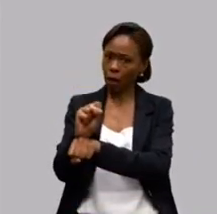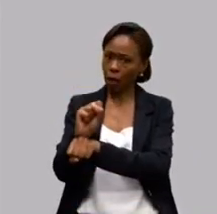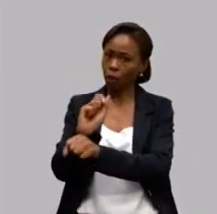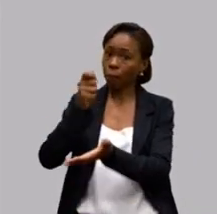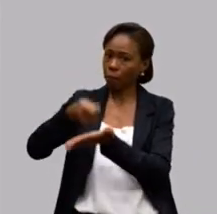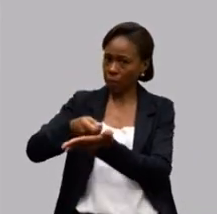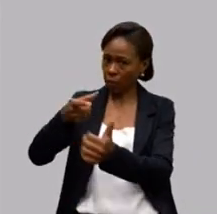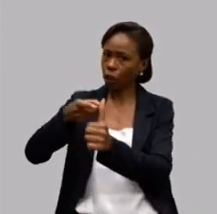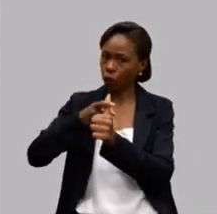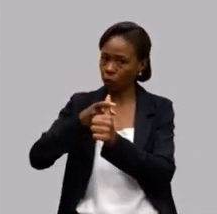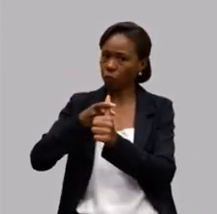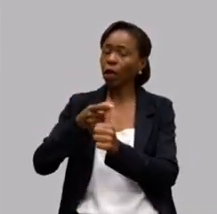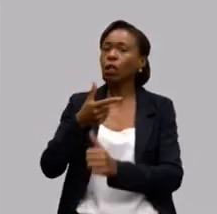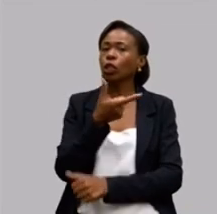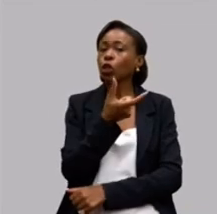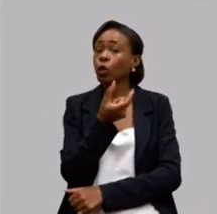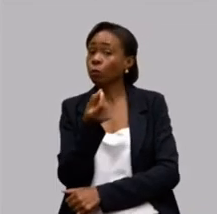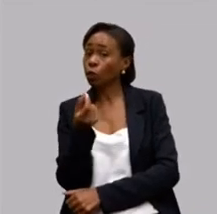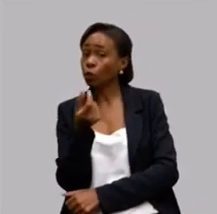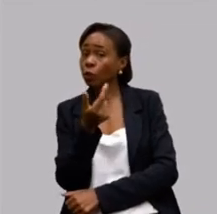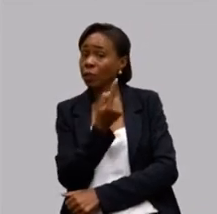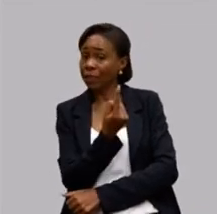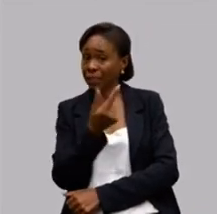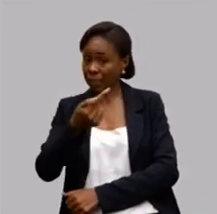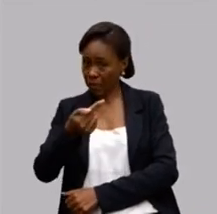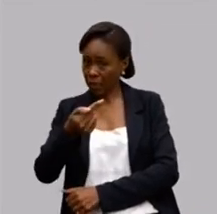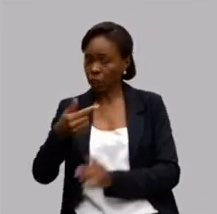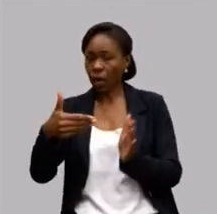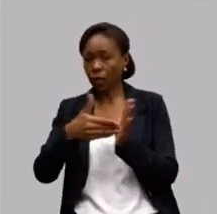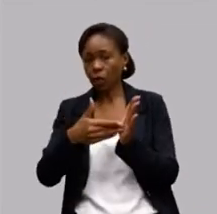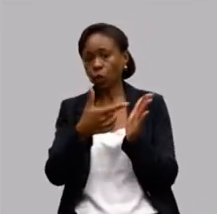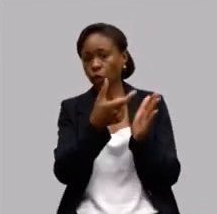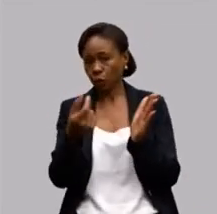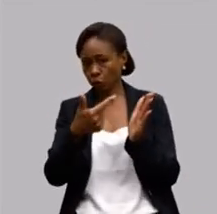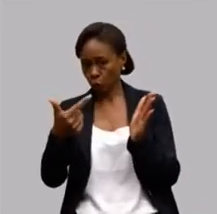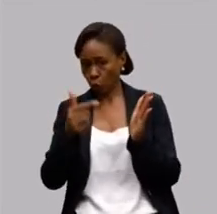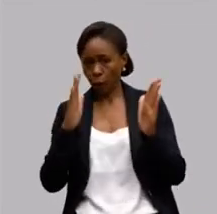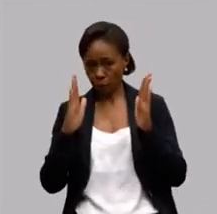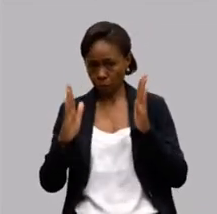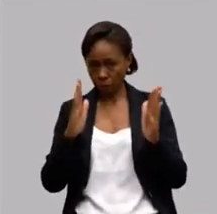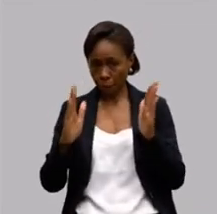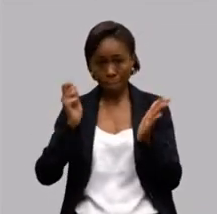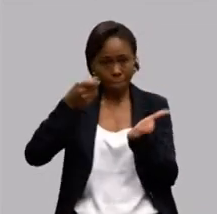entre 2017 e 2022.